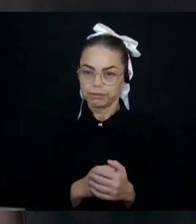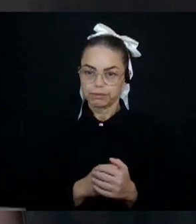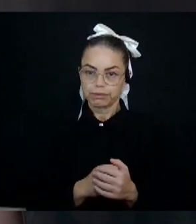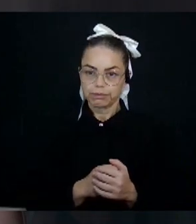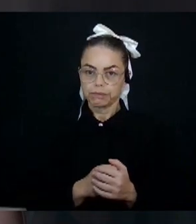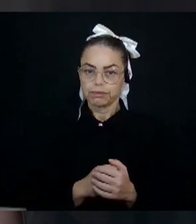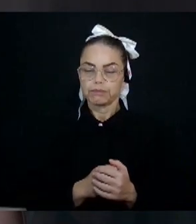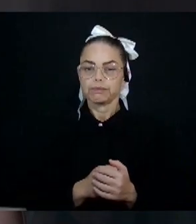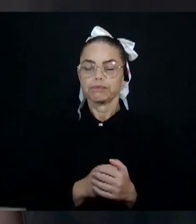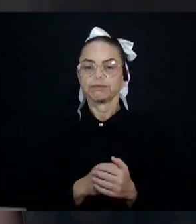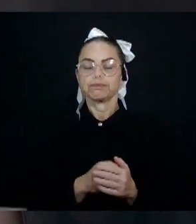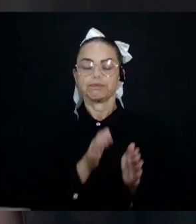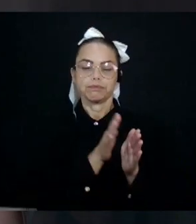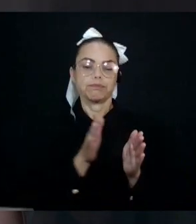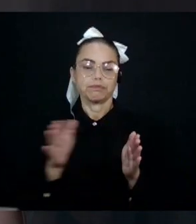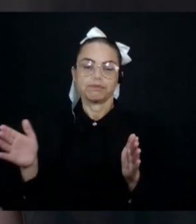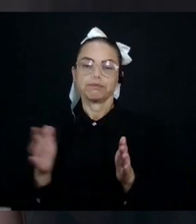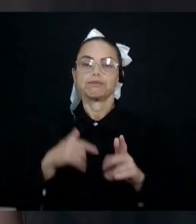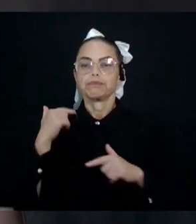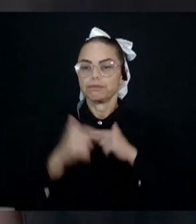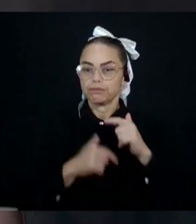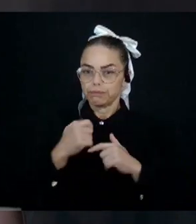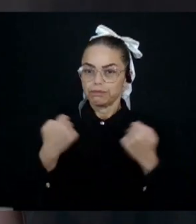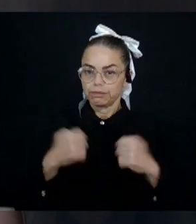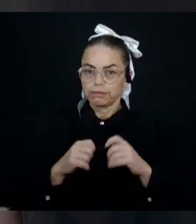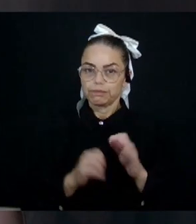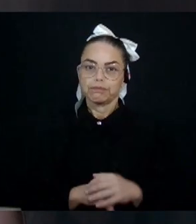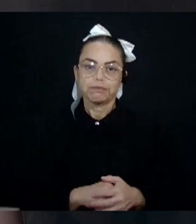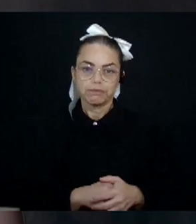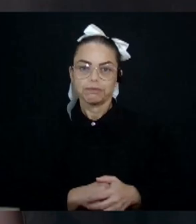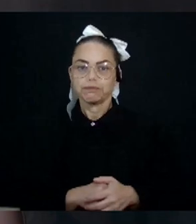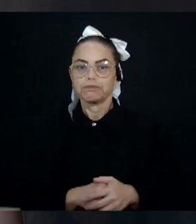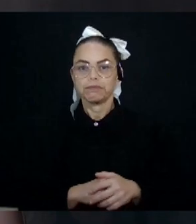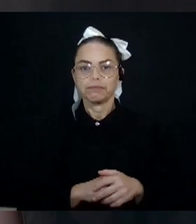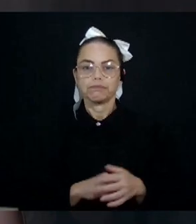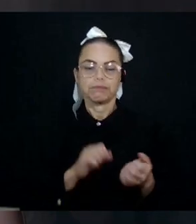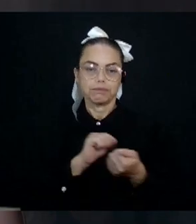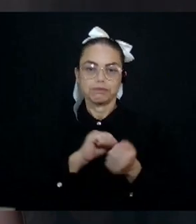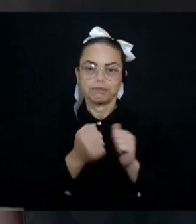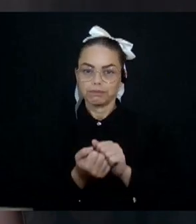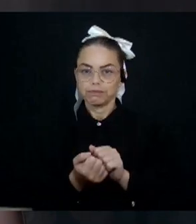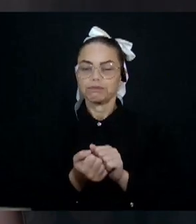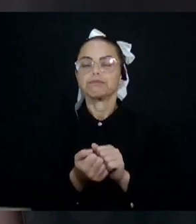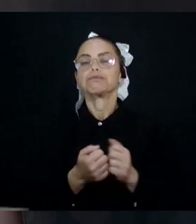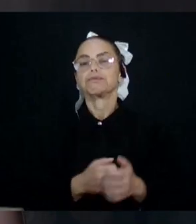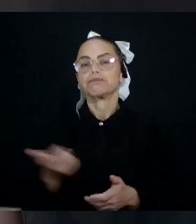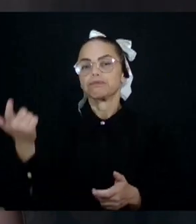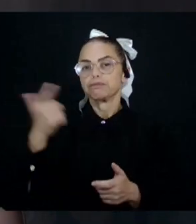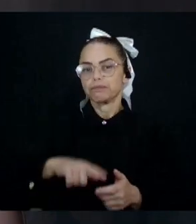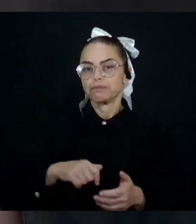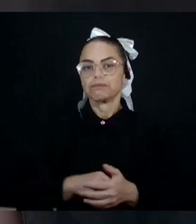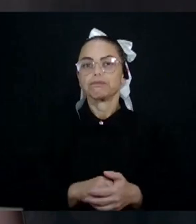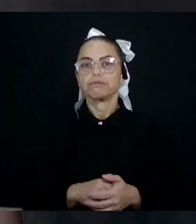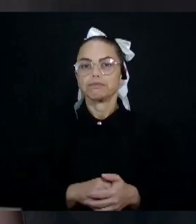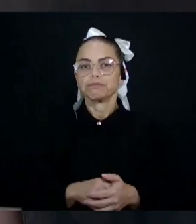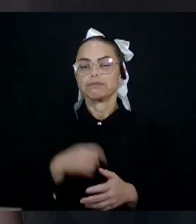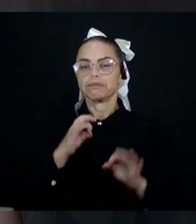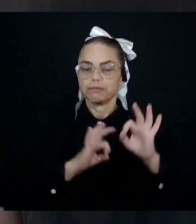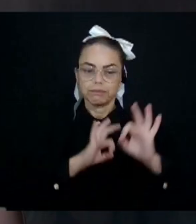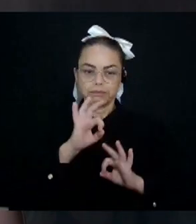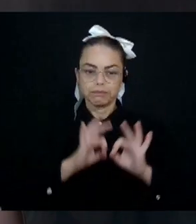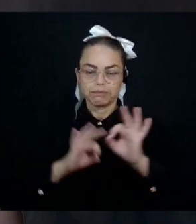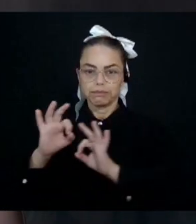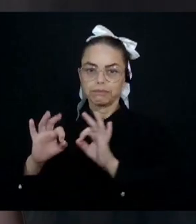série de atividades que precisam serem encaixadas novamente na rotina, né, um planejamento que precisa